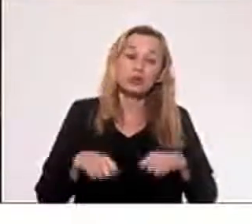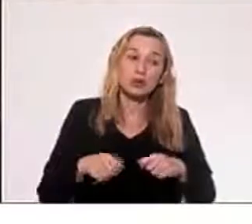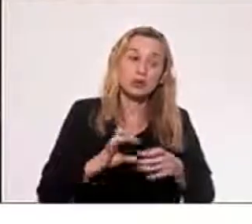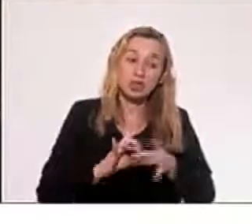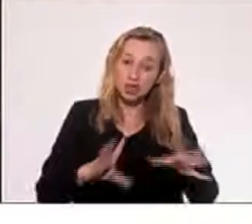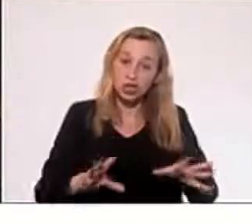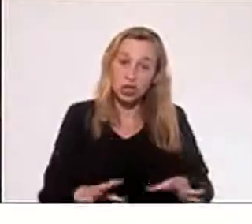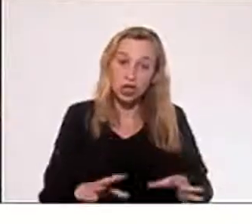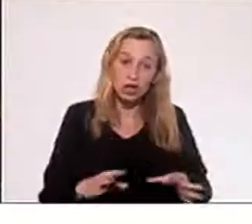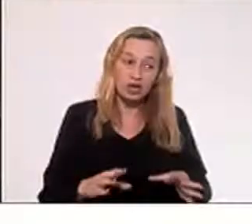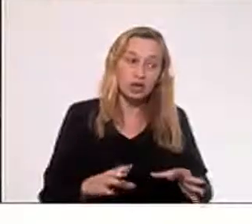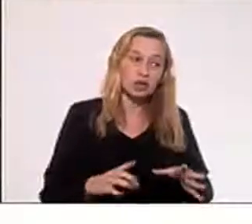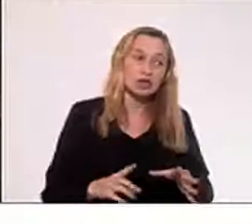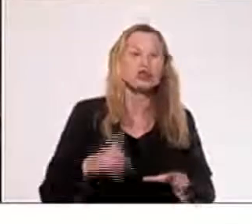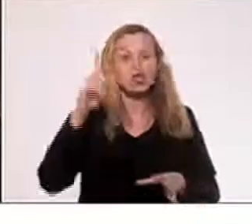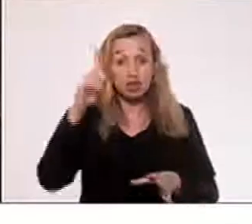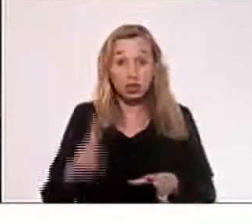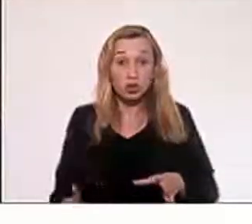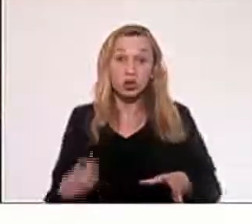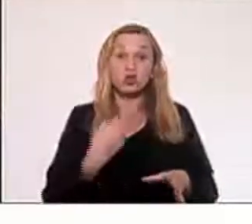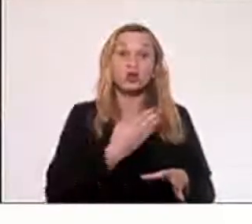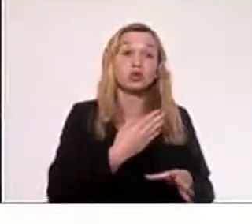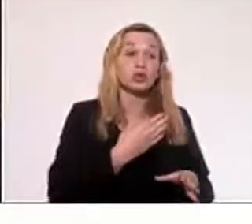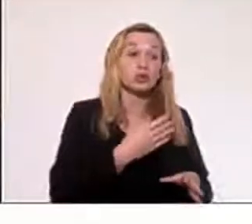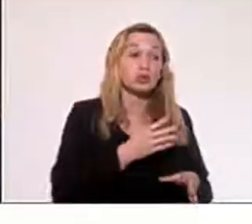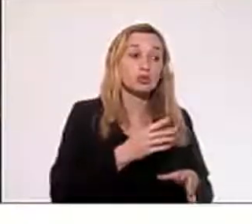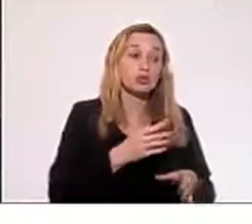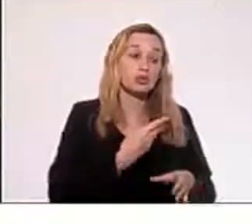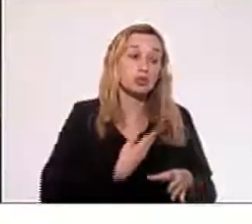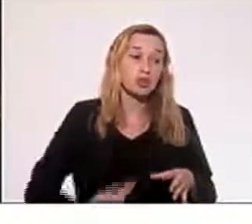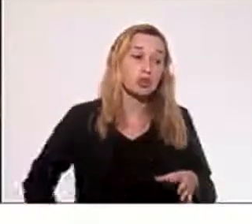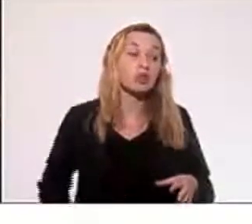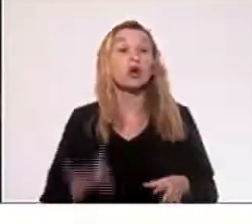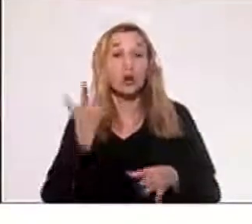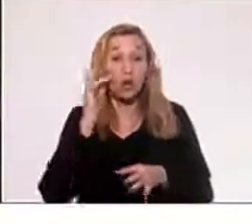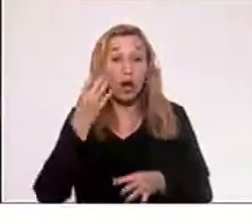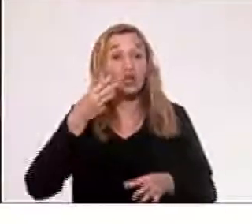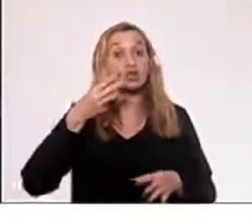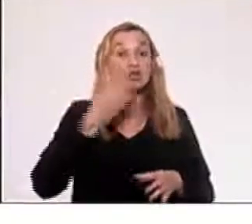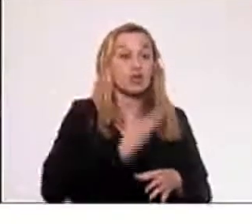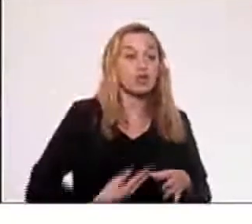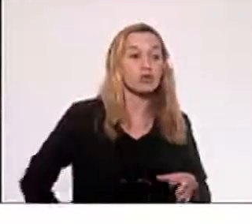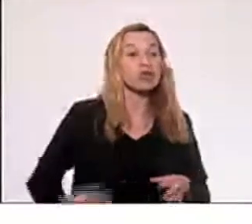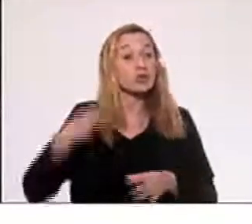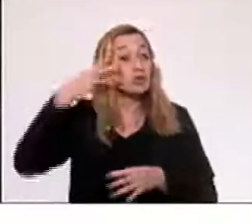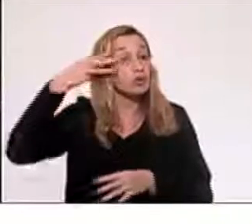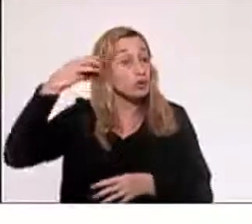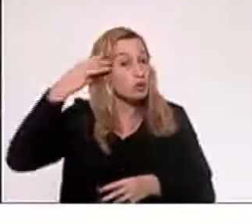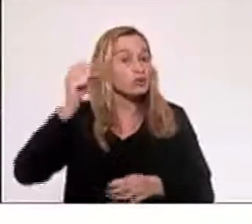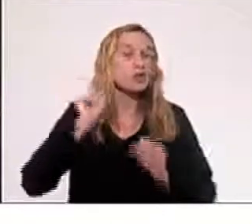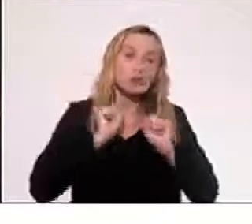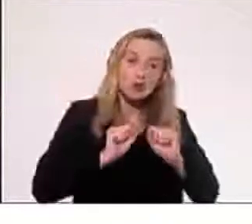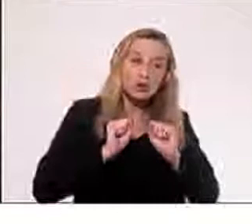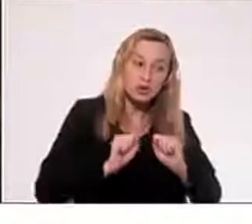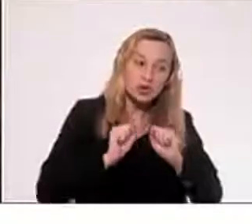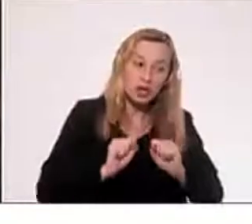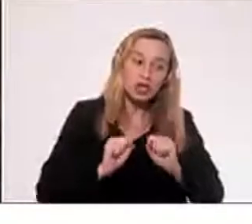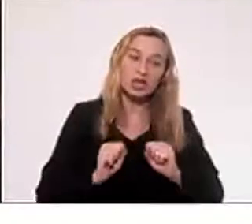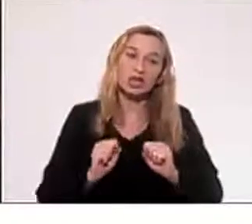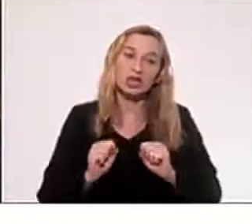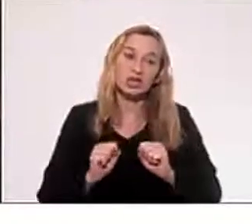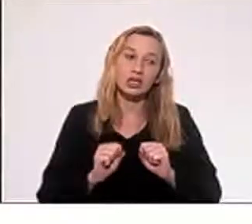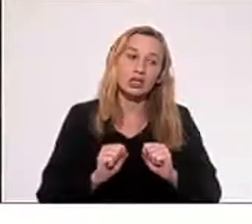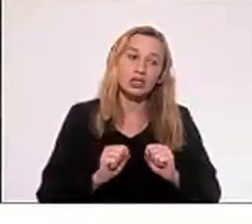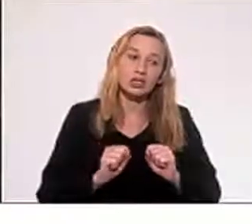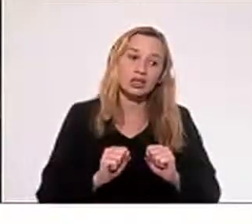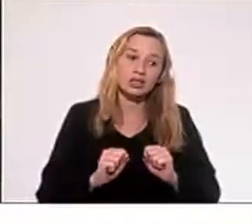fornecer aos gestores públicos, eu acho que o governo Witzel vai poder, inclusive, se assenhorar